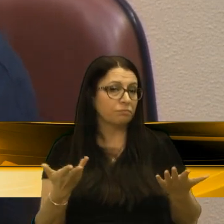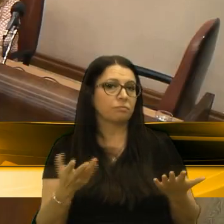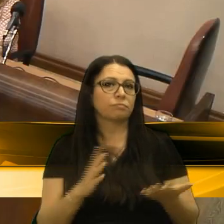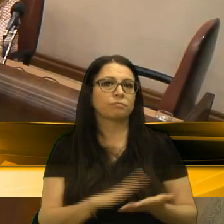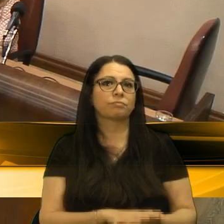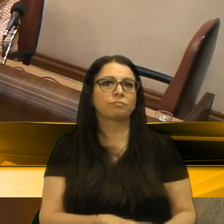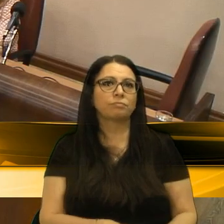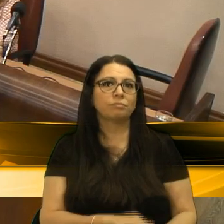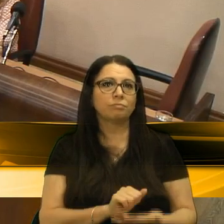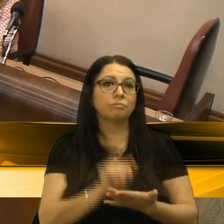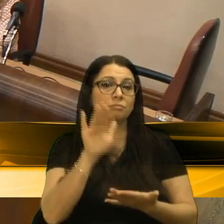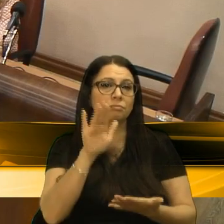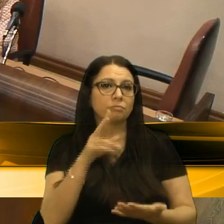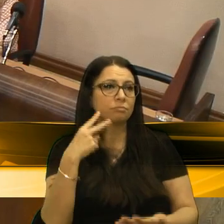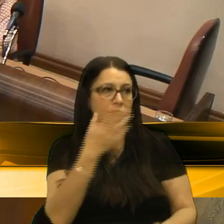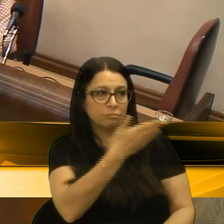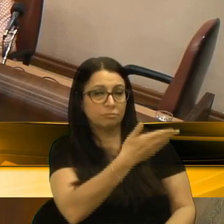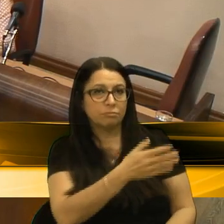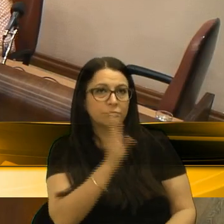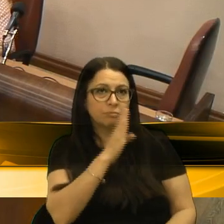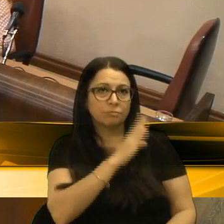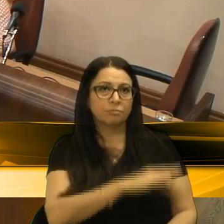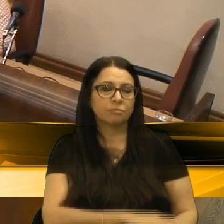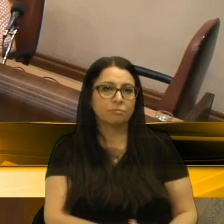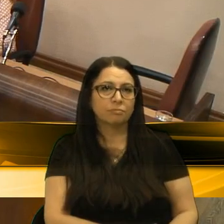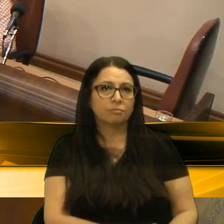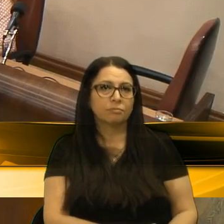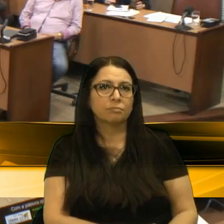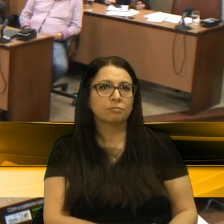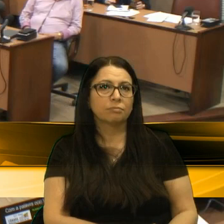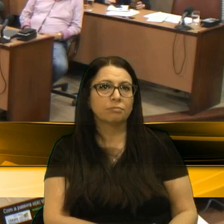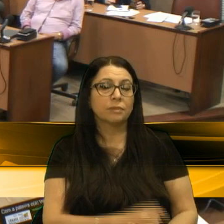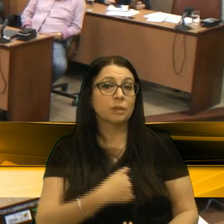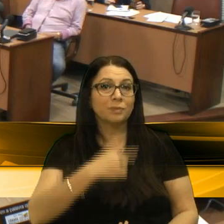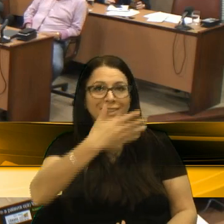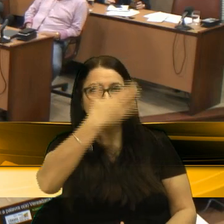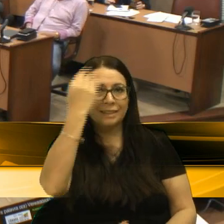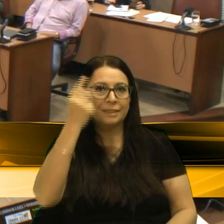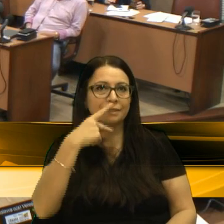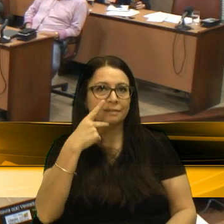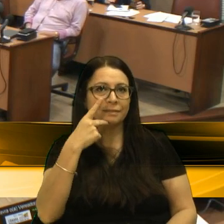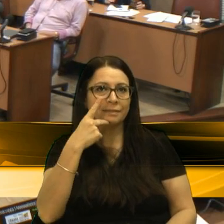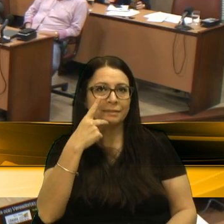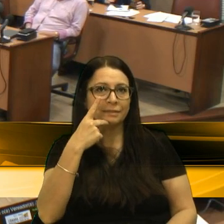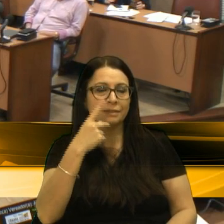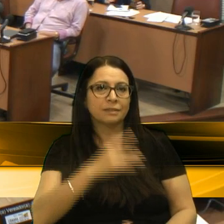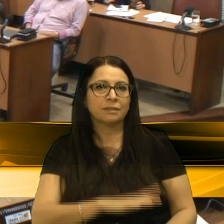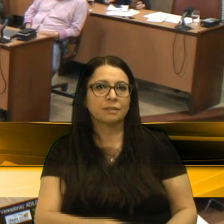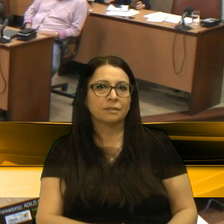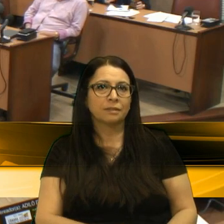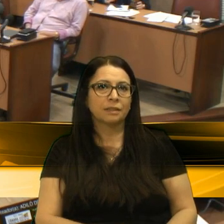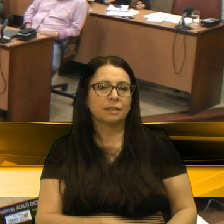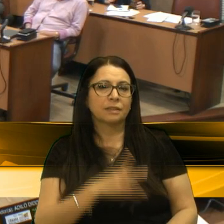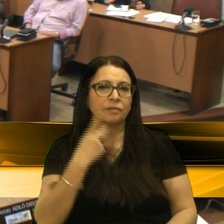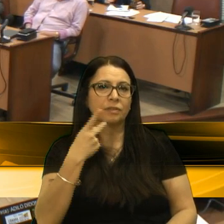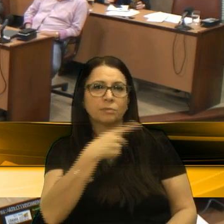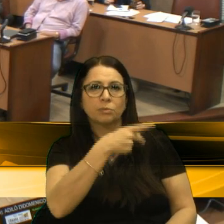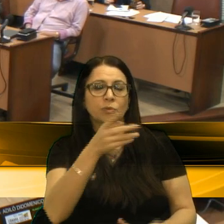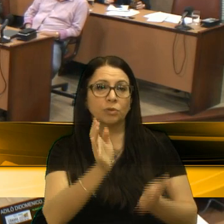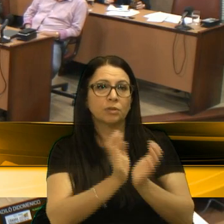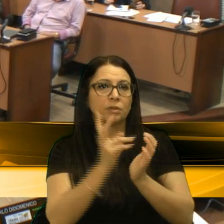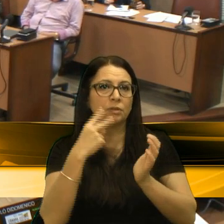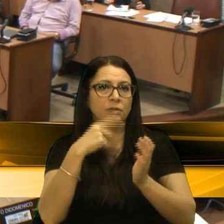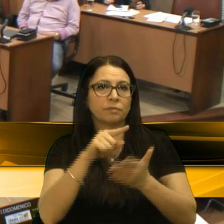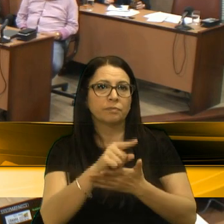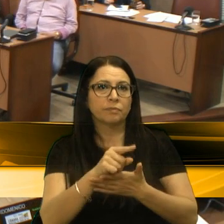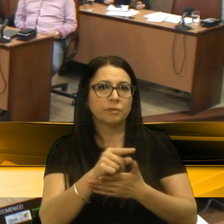um segundinho. Bem rápido, porque eu tenho... Bem rápido. Eu esqueci de falar, porque eu queria dizer para os colegas vereadores, um